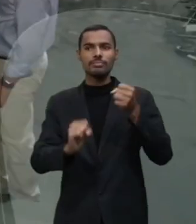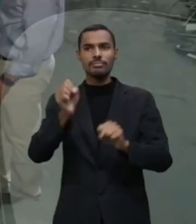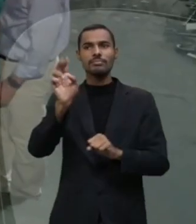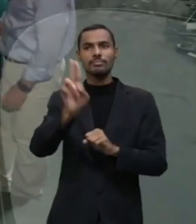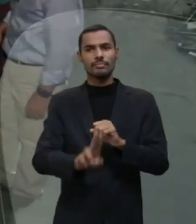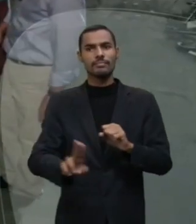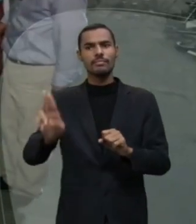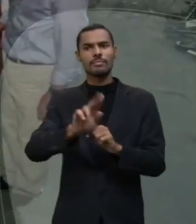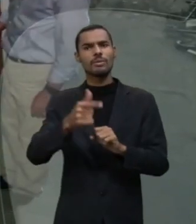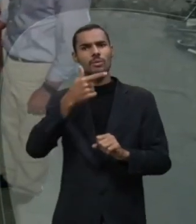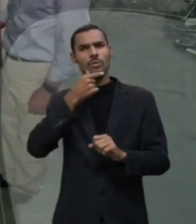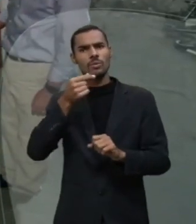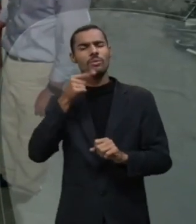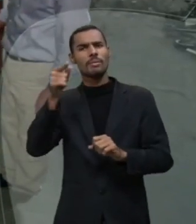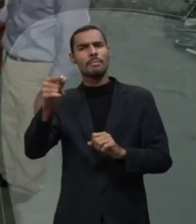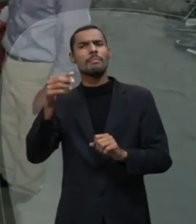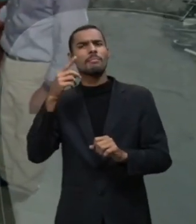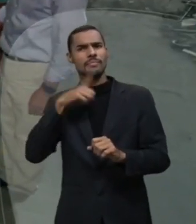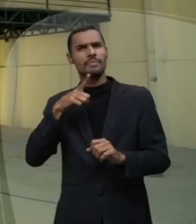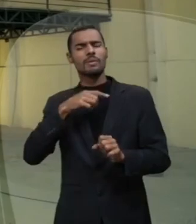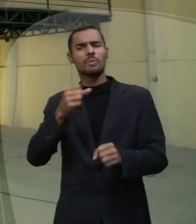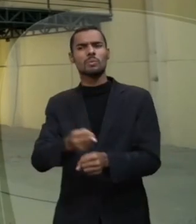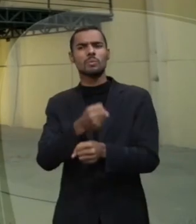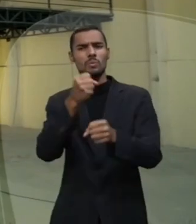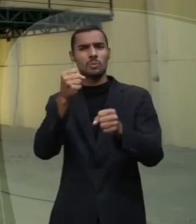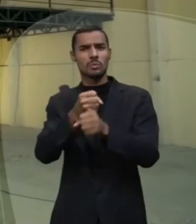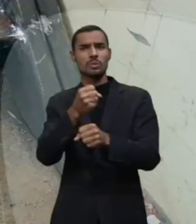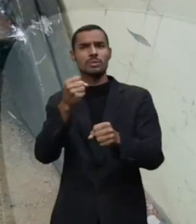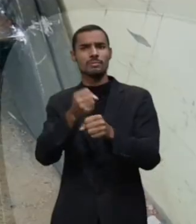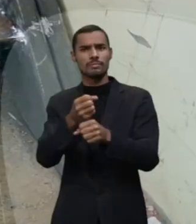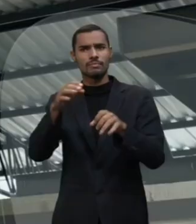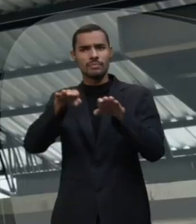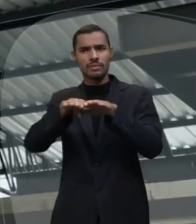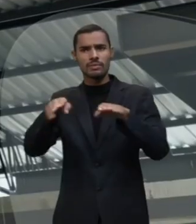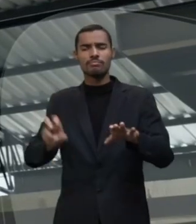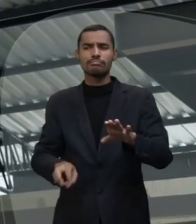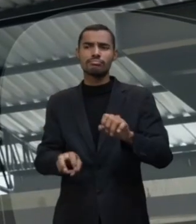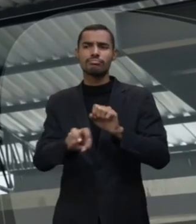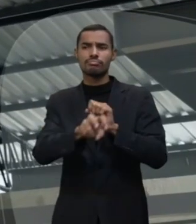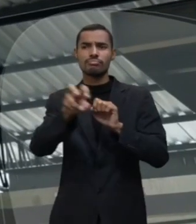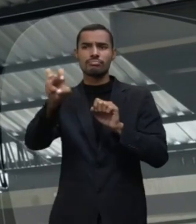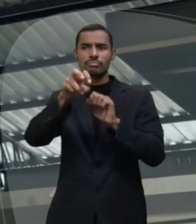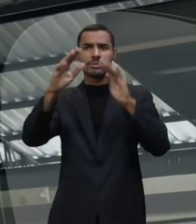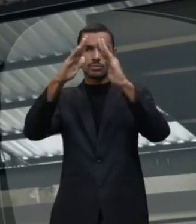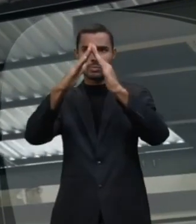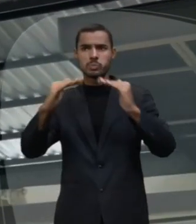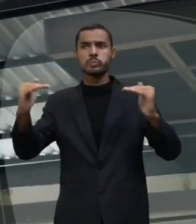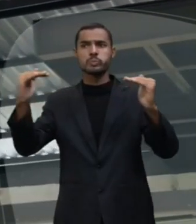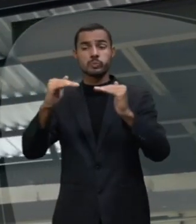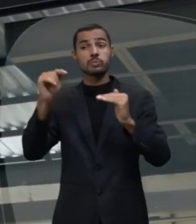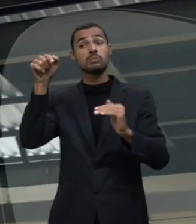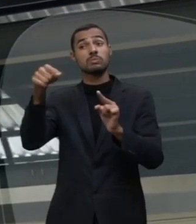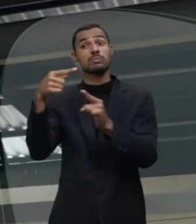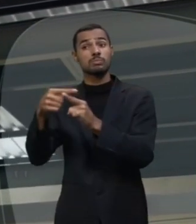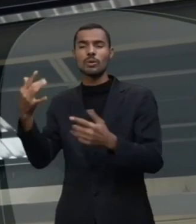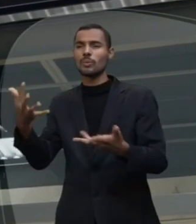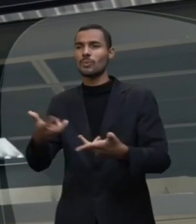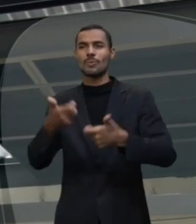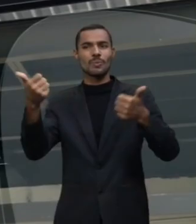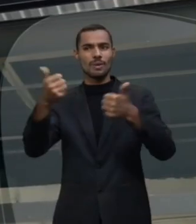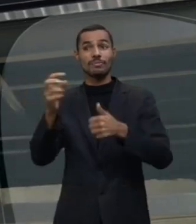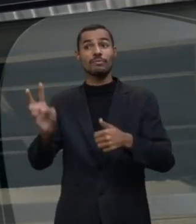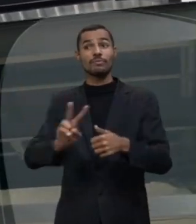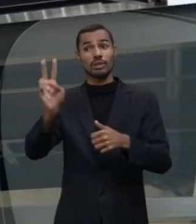Ivan optou por estruturas metálicas para a construção de mezanino, escada e telhado desses galpões, em razão da qualidade e